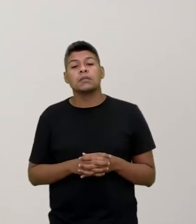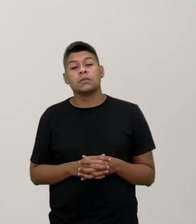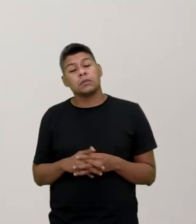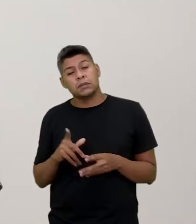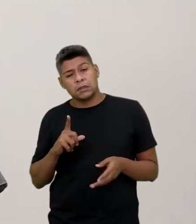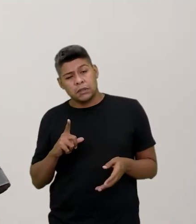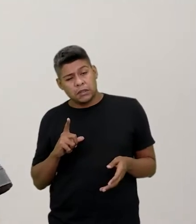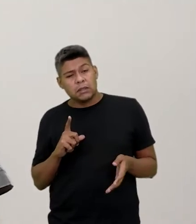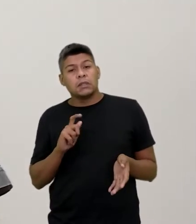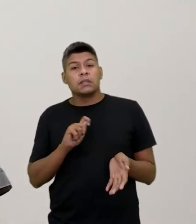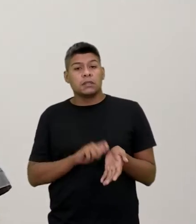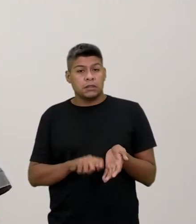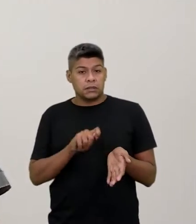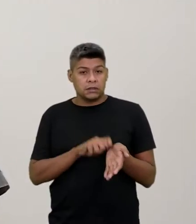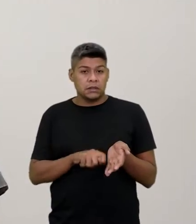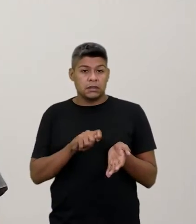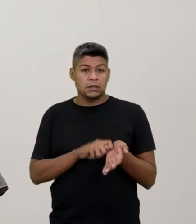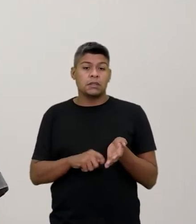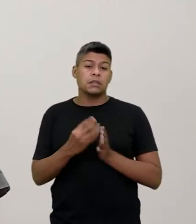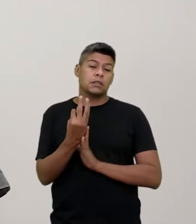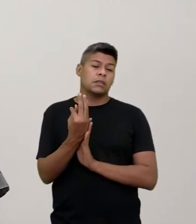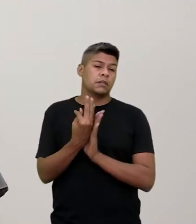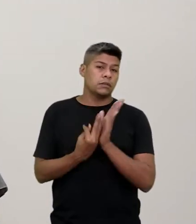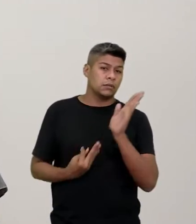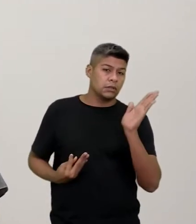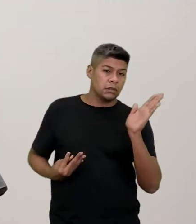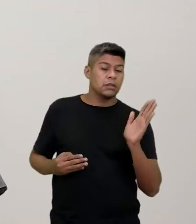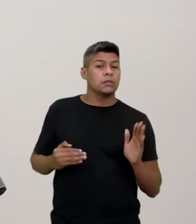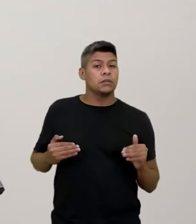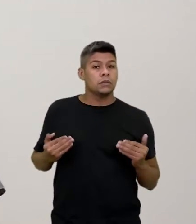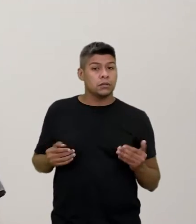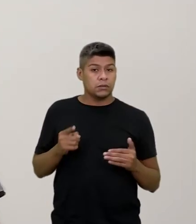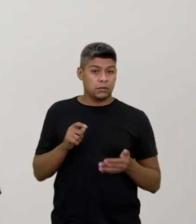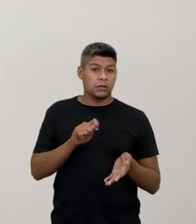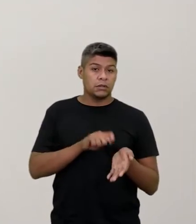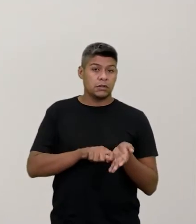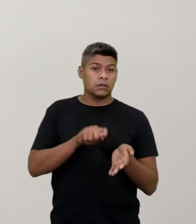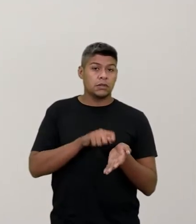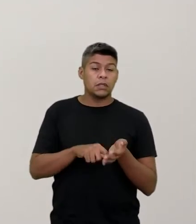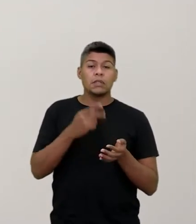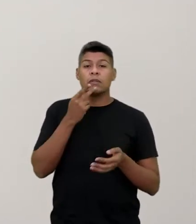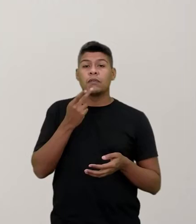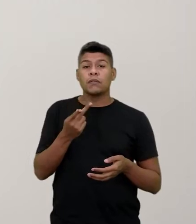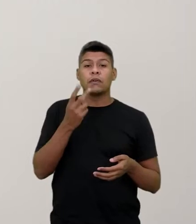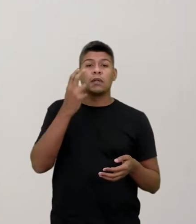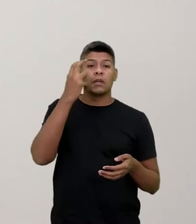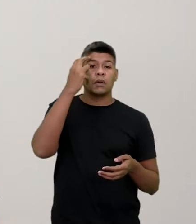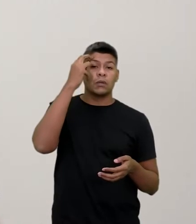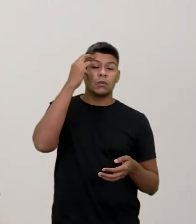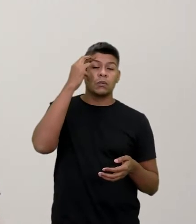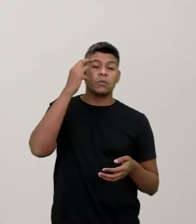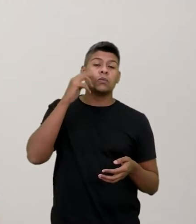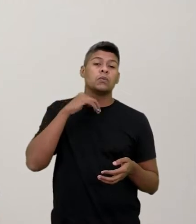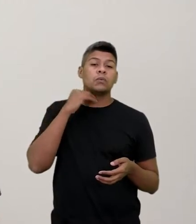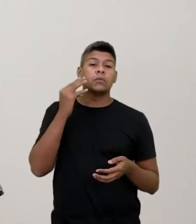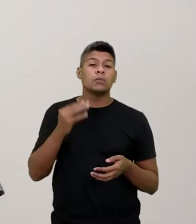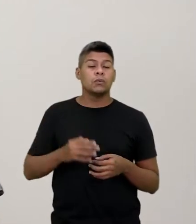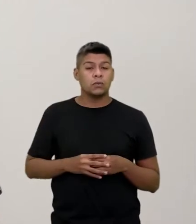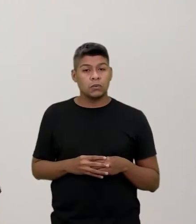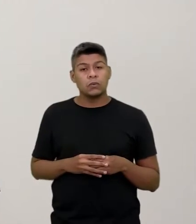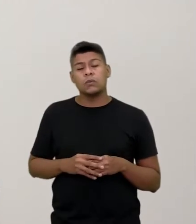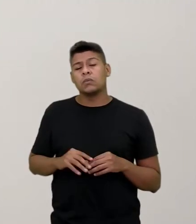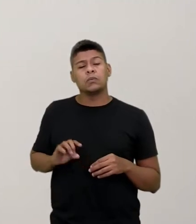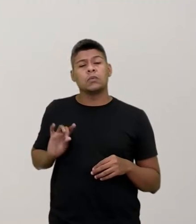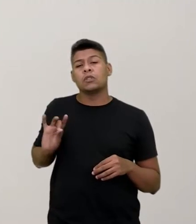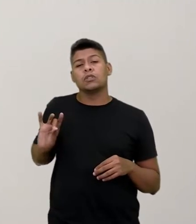da escrita mesmo do texto. Então você vai escrever, você vai falar sobre cultura, e isso por si